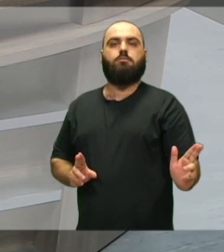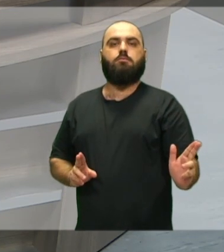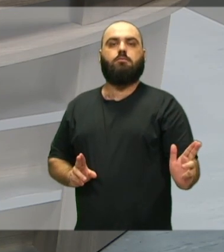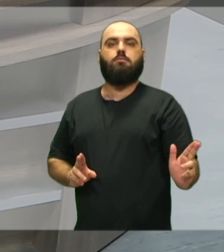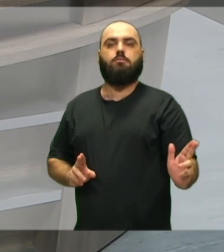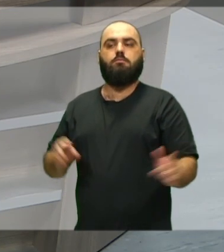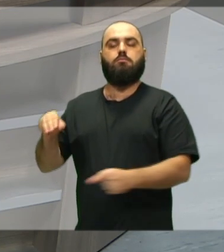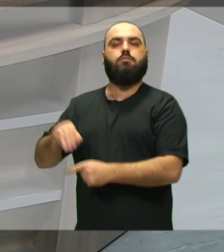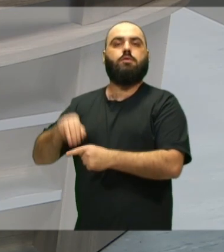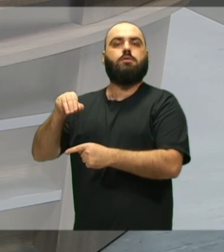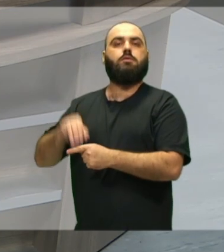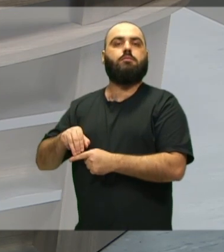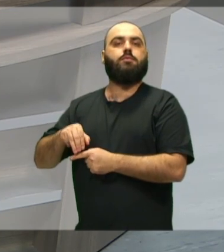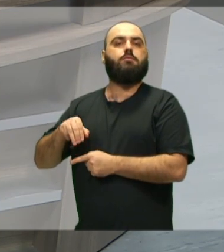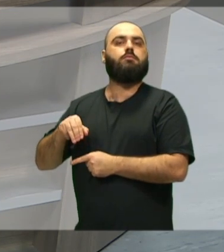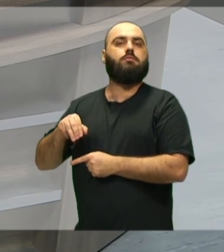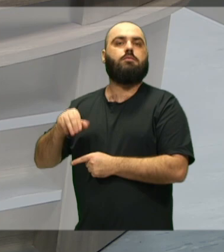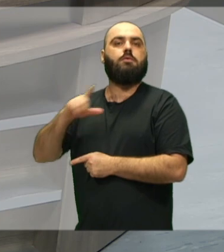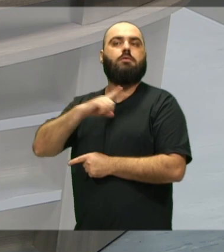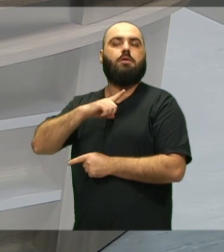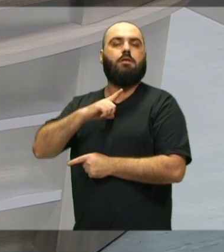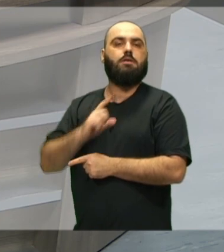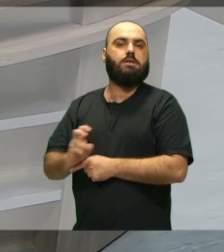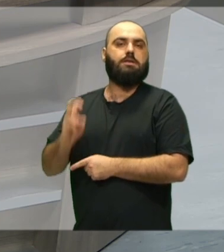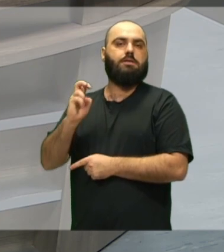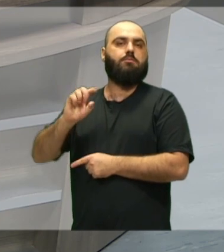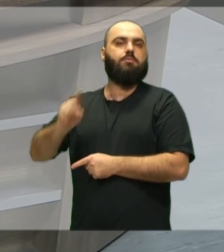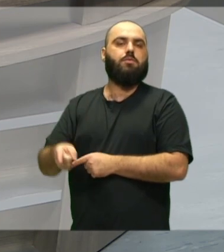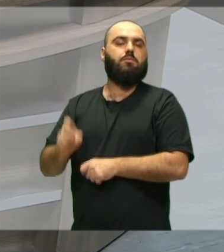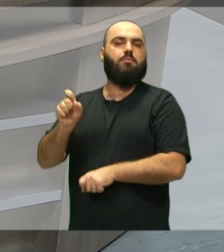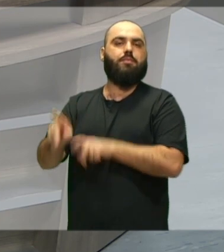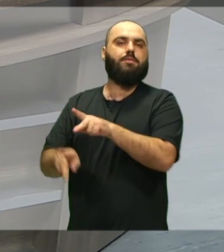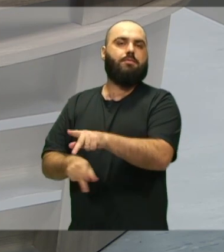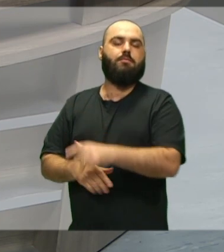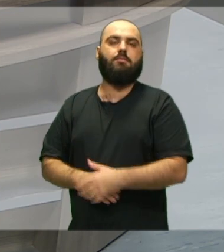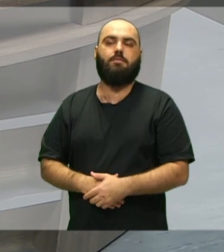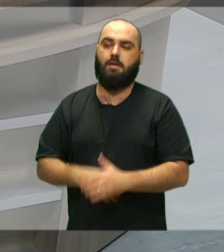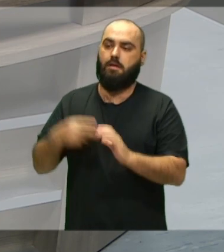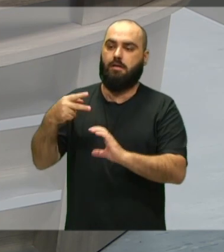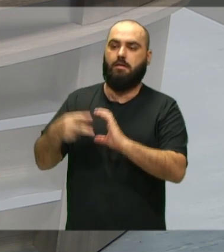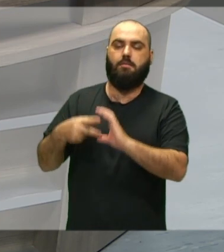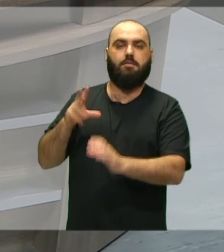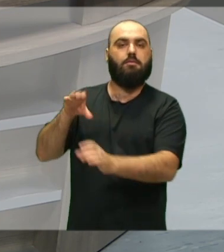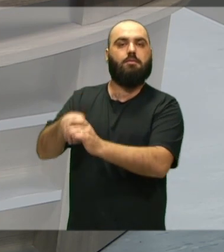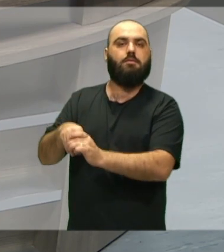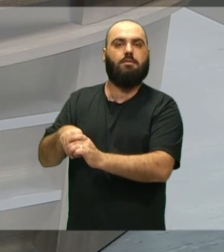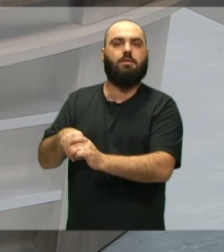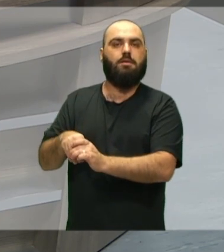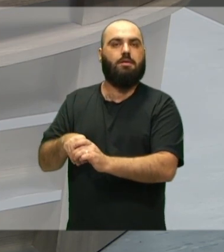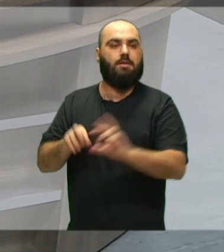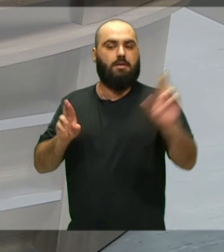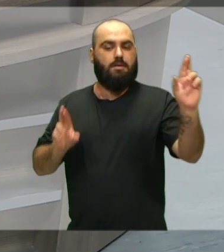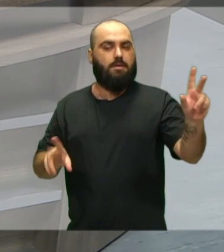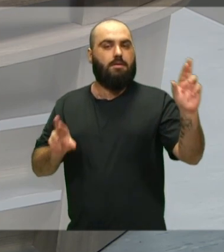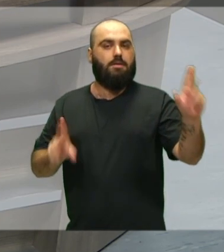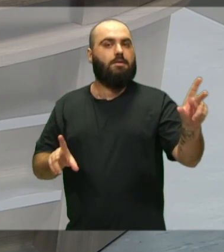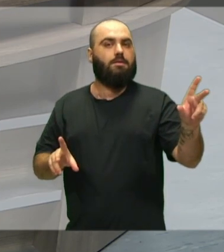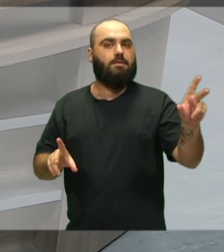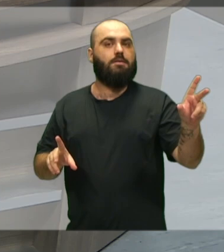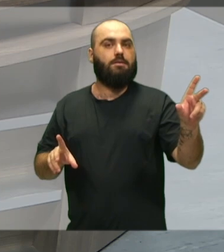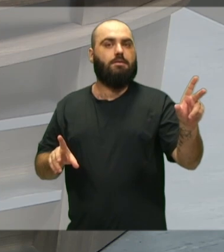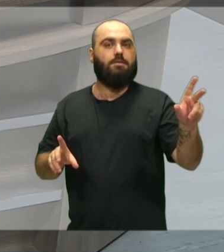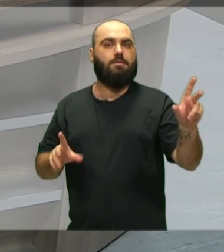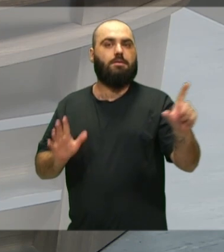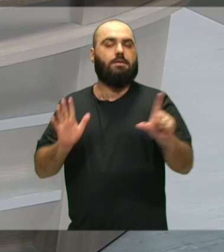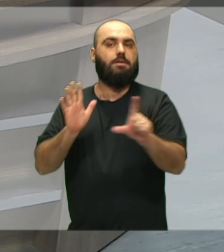aquele município cujo o número de habitantes são 5 mil e para uma Câmara de Vereadores. Olha só como a lei ela não